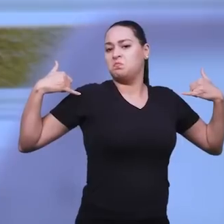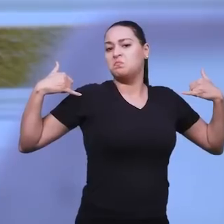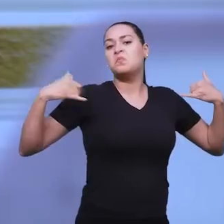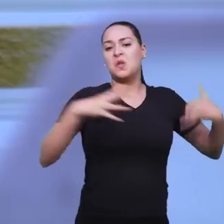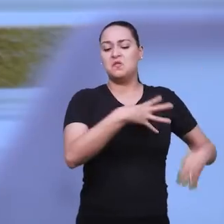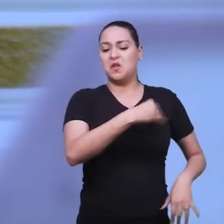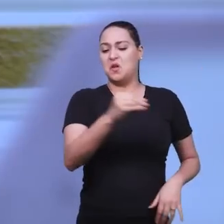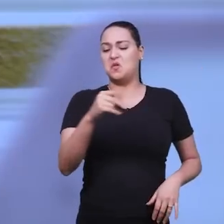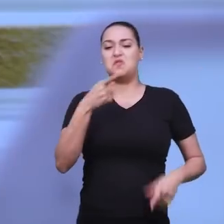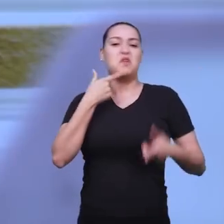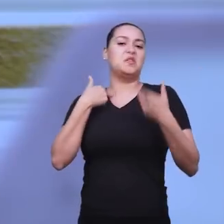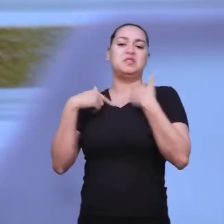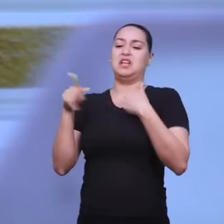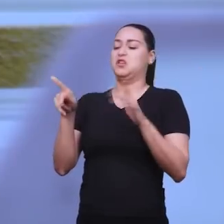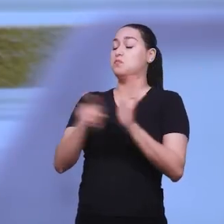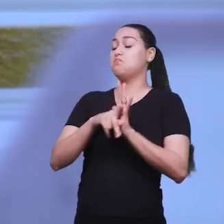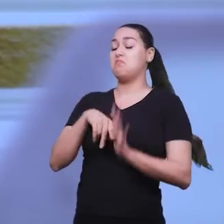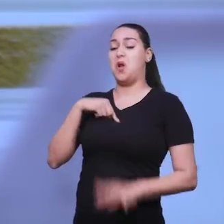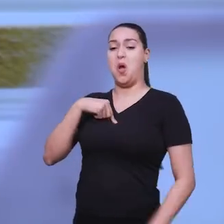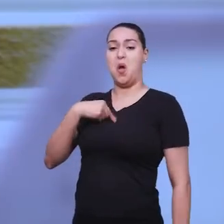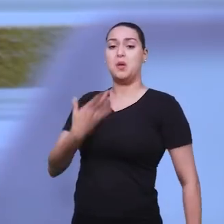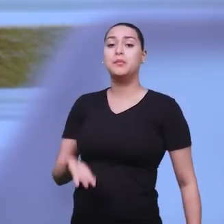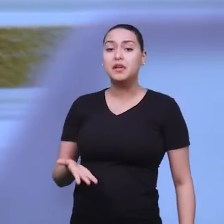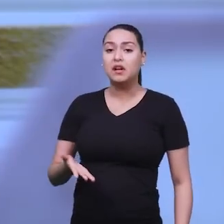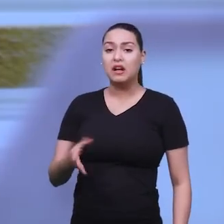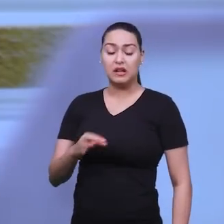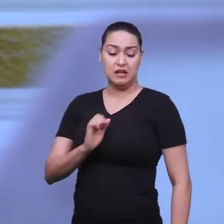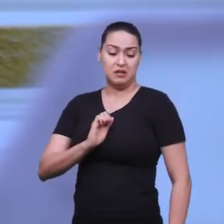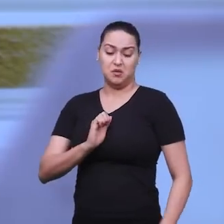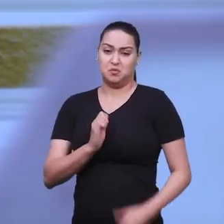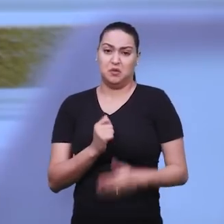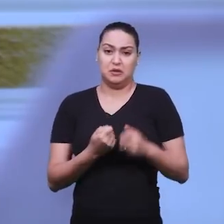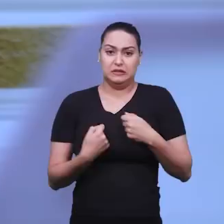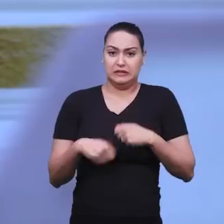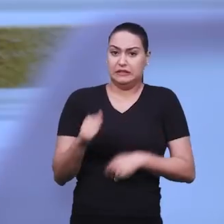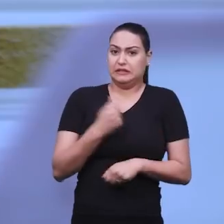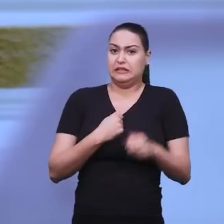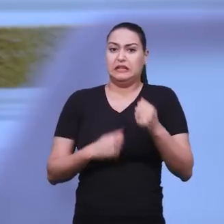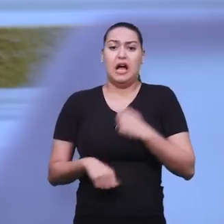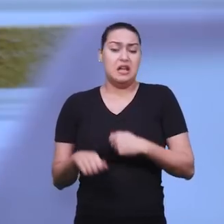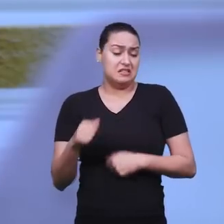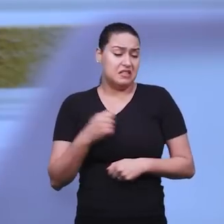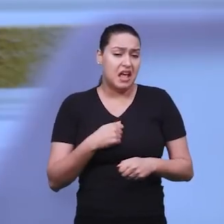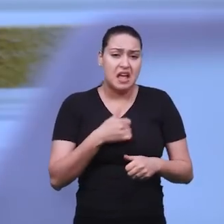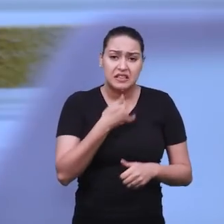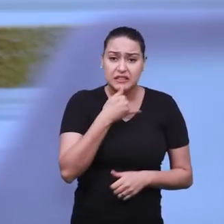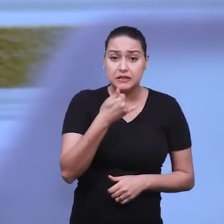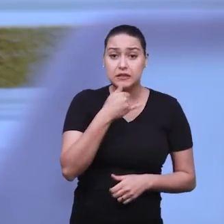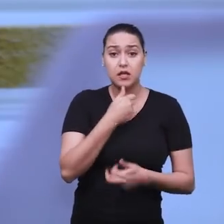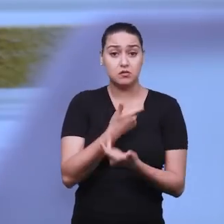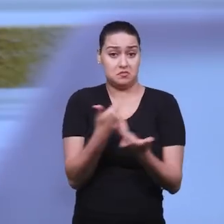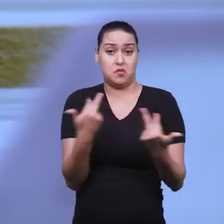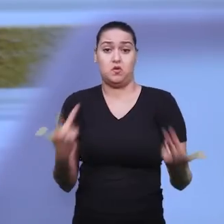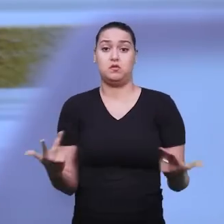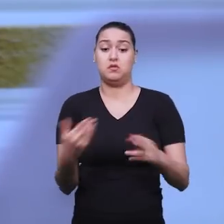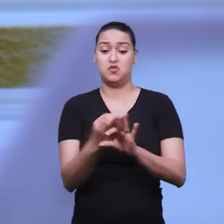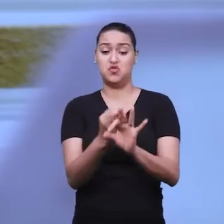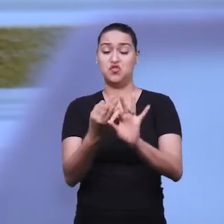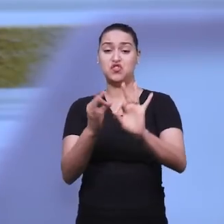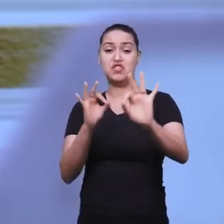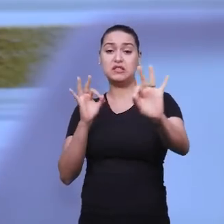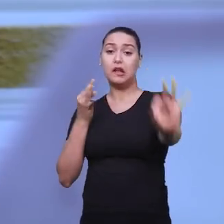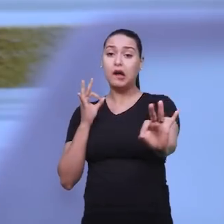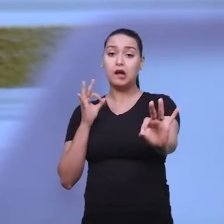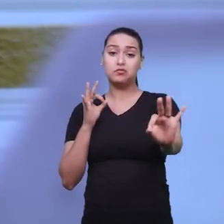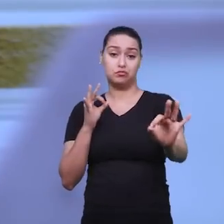autônomos, filhos que fazem o que querem, que não têm controle dos seus sentimentos, ansiedades e frustrações,